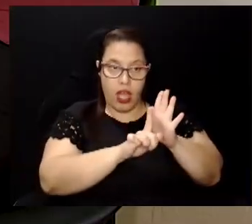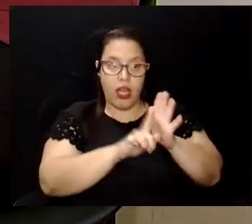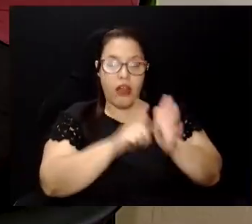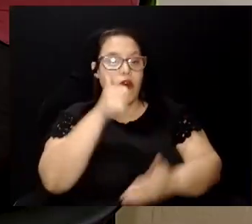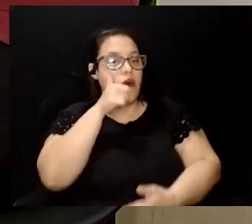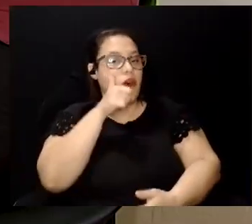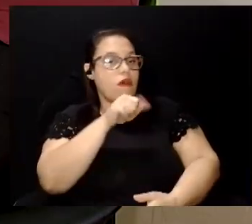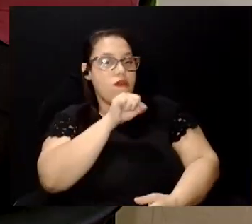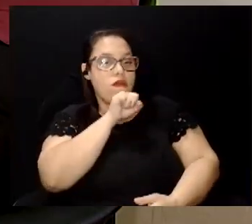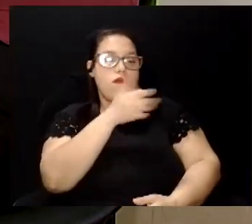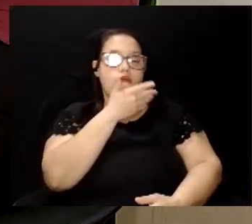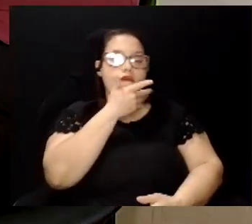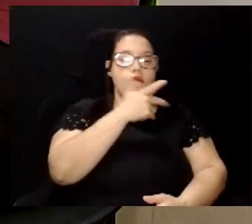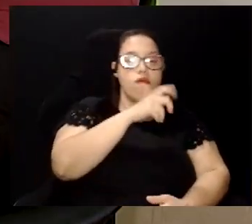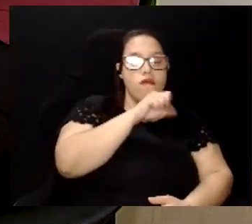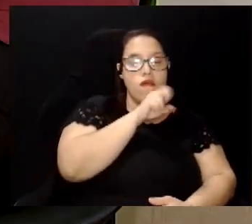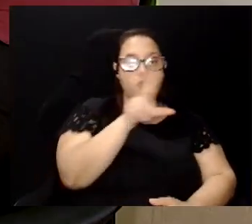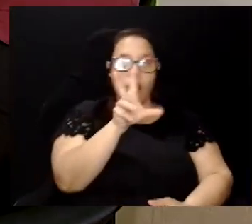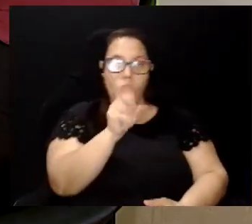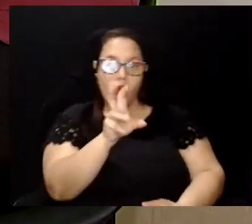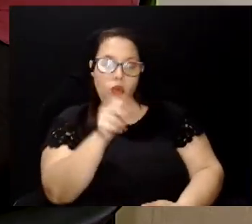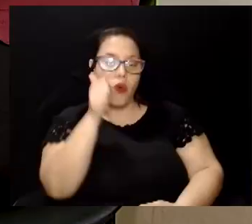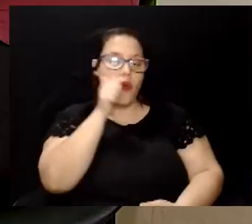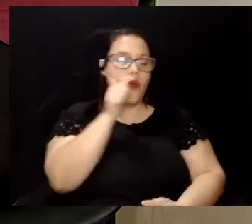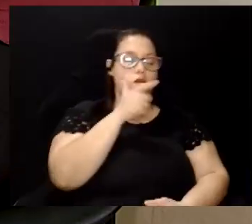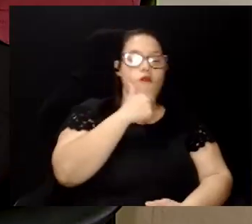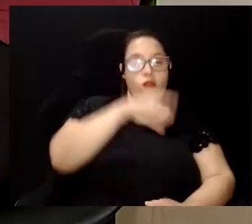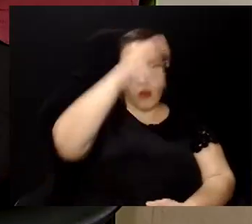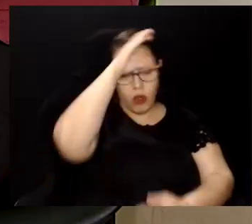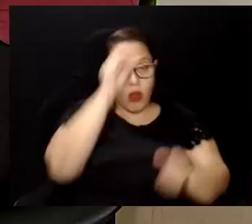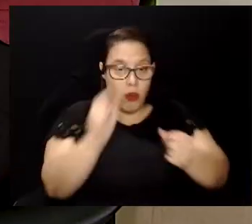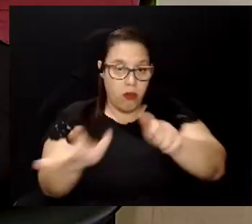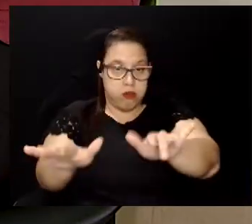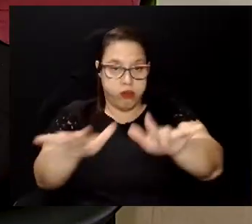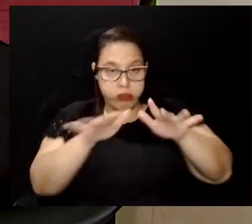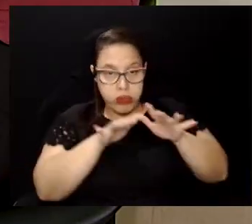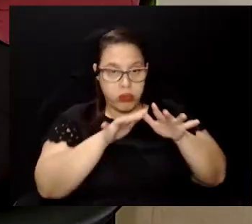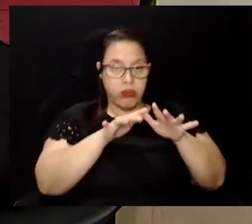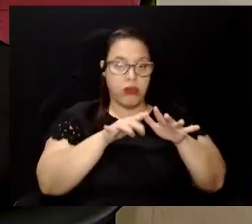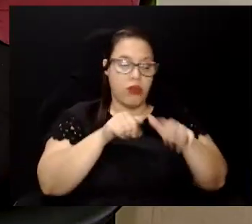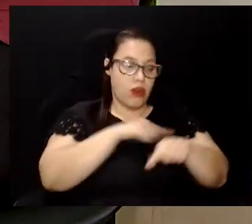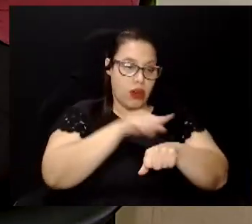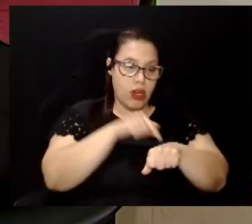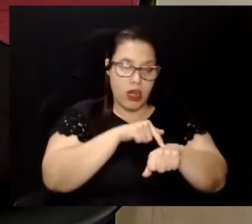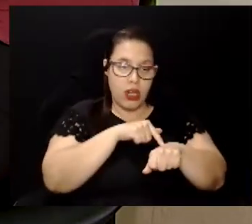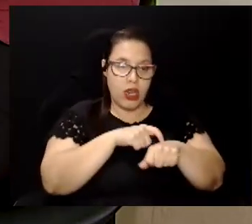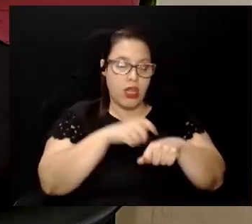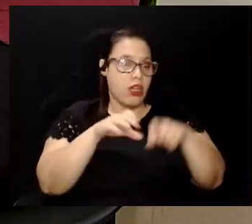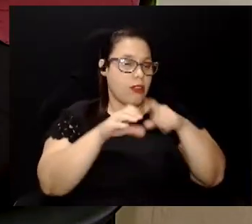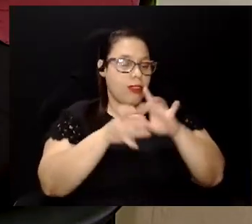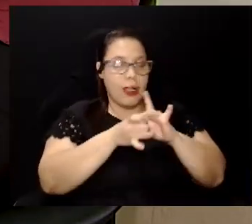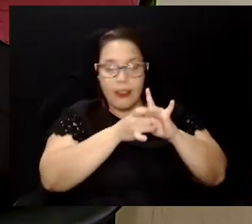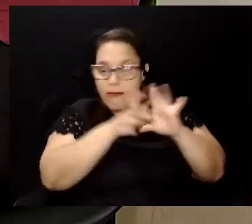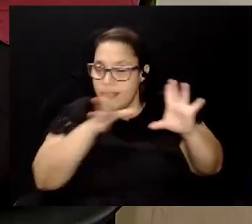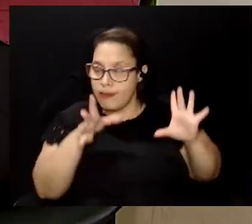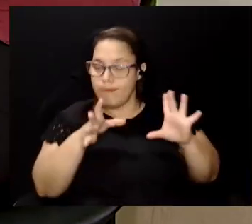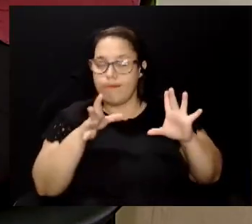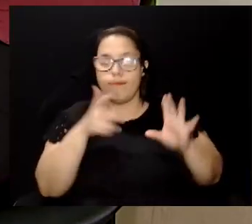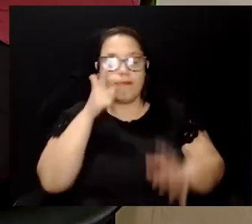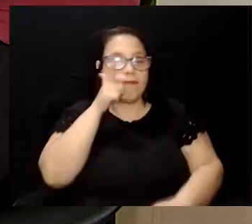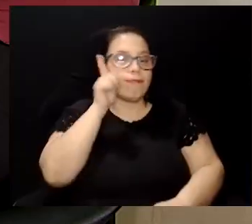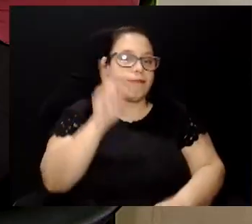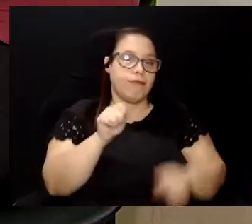as avós, os tios, eles possam vir aqui no horário que eles têm disponível. E aí a gente faz assim um